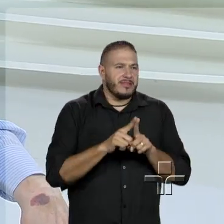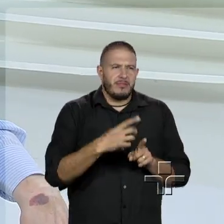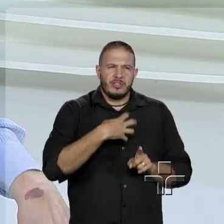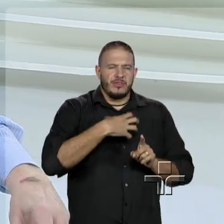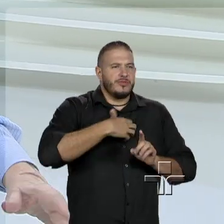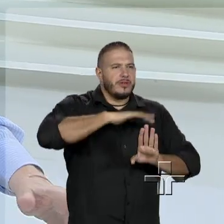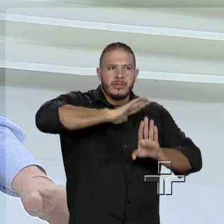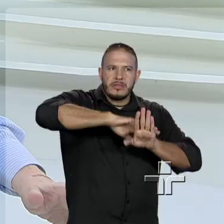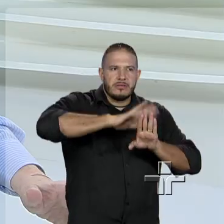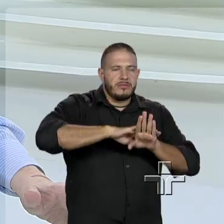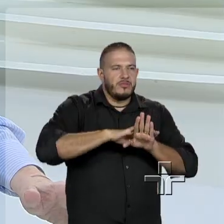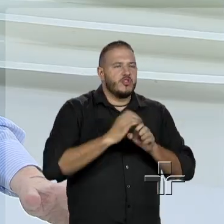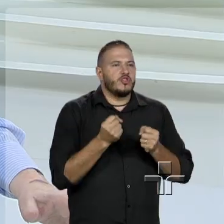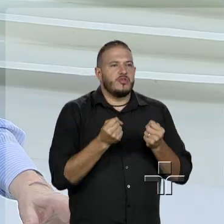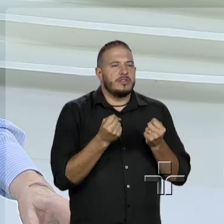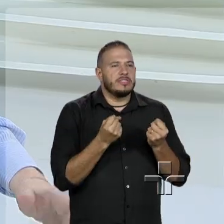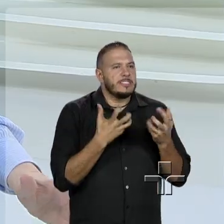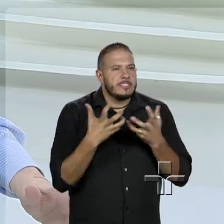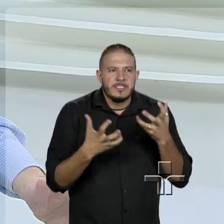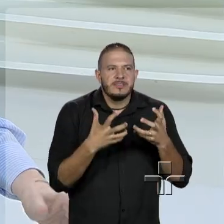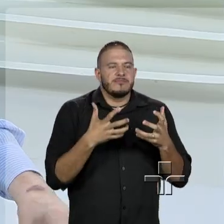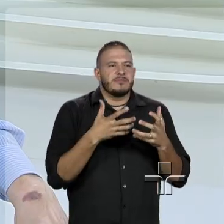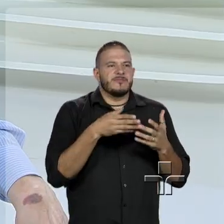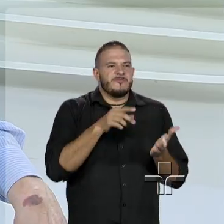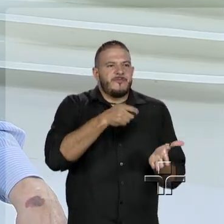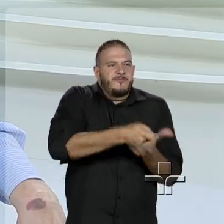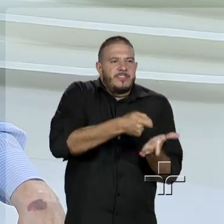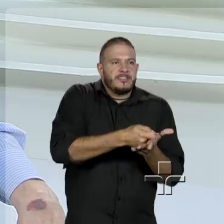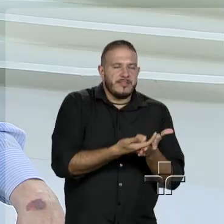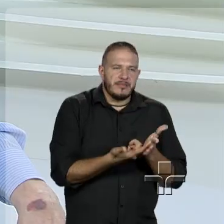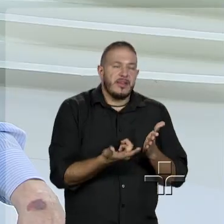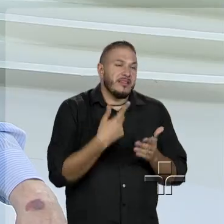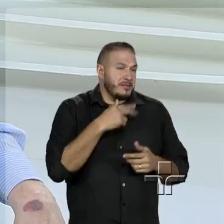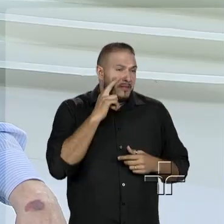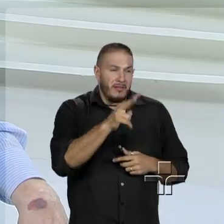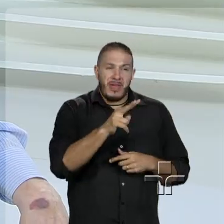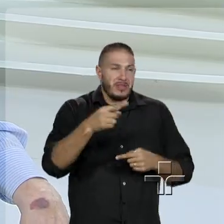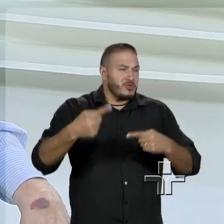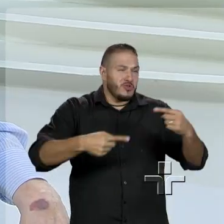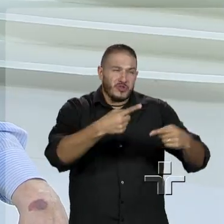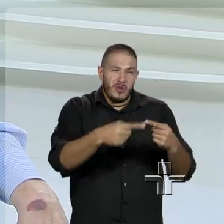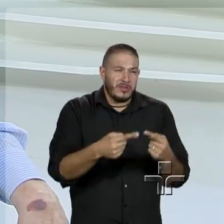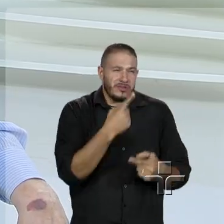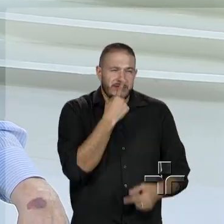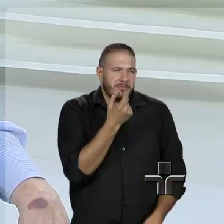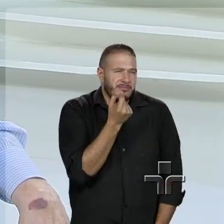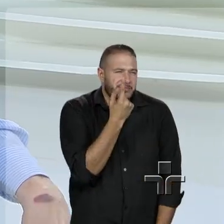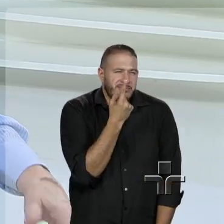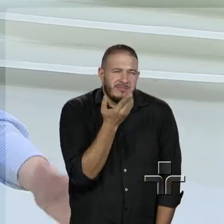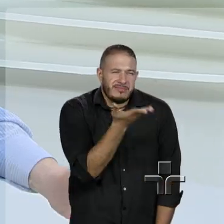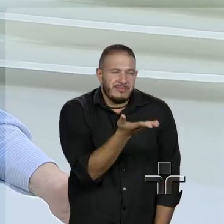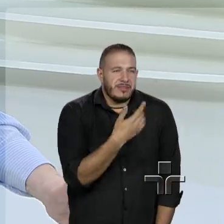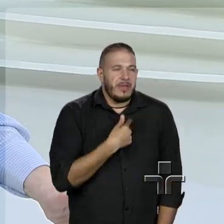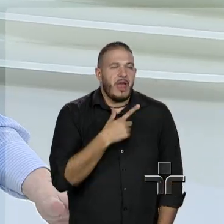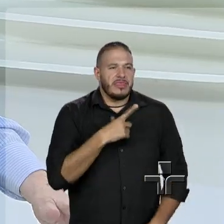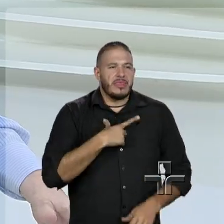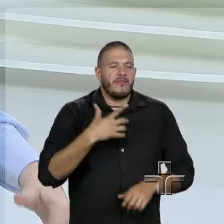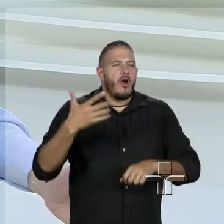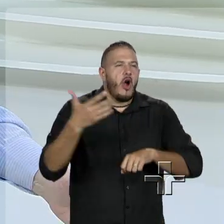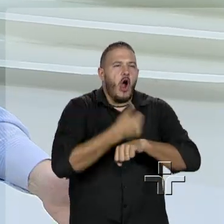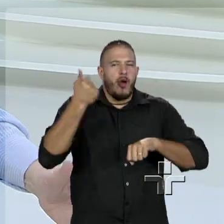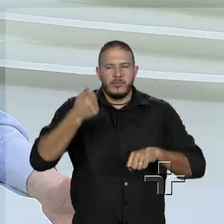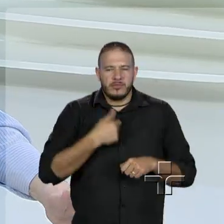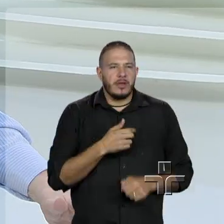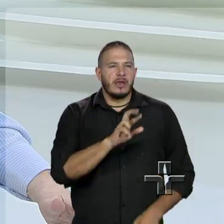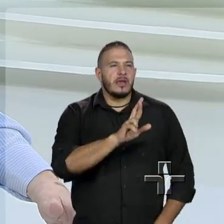ideológica dramática. Quer dizer, basta ver essas discussões ridículas, de se houve o golpe ou não. É